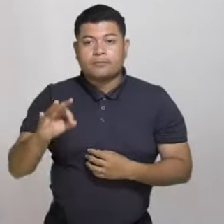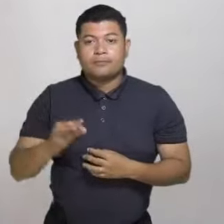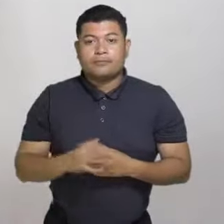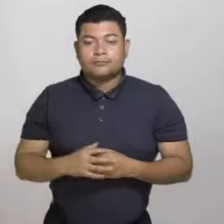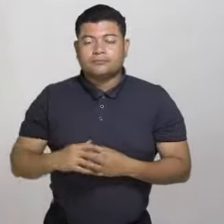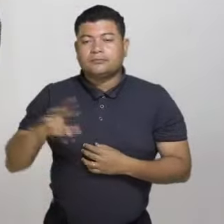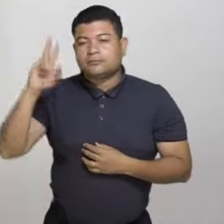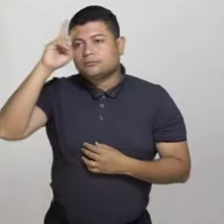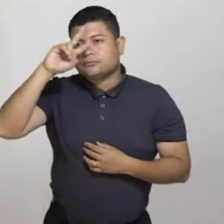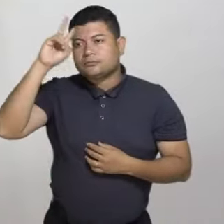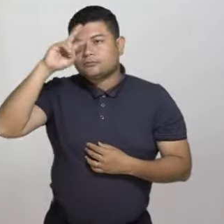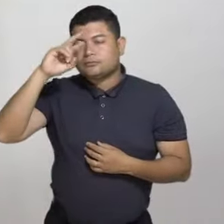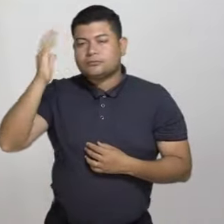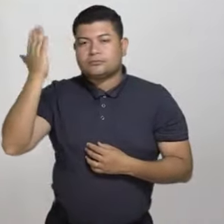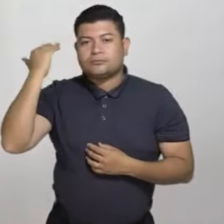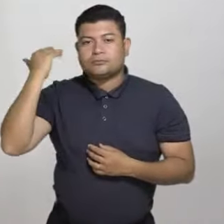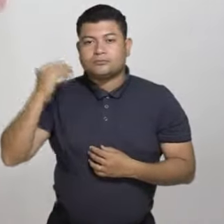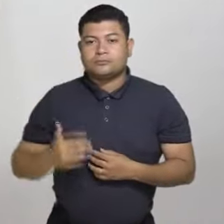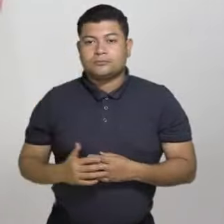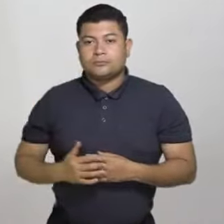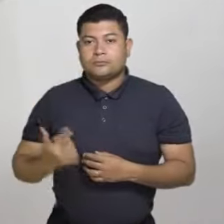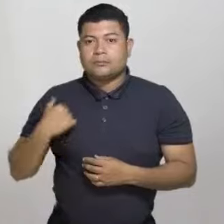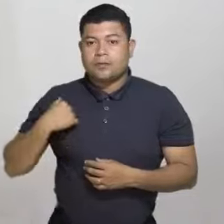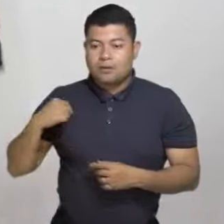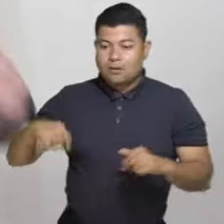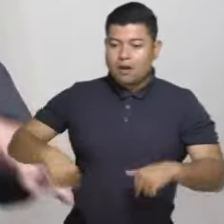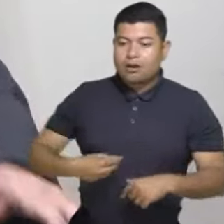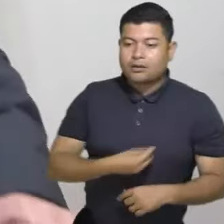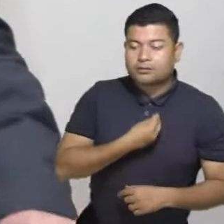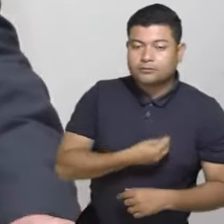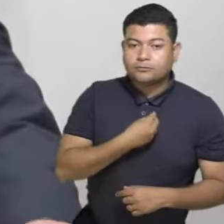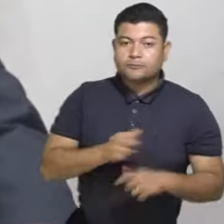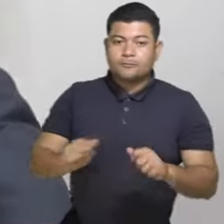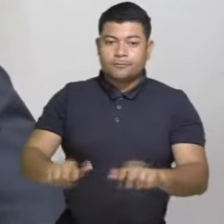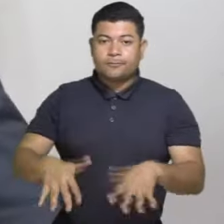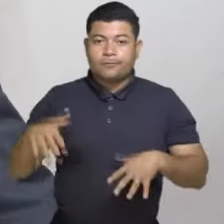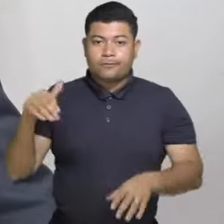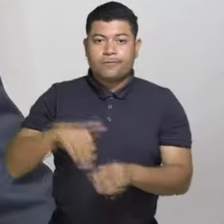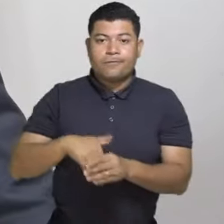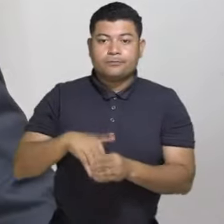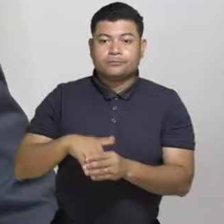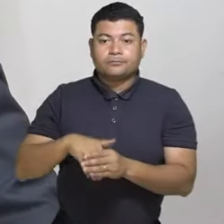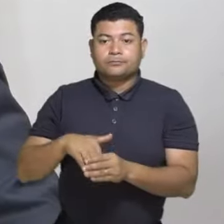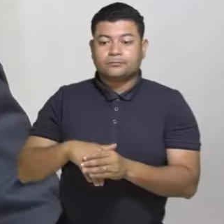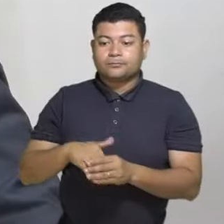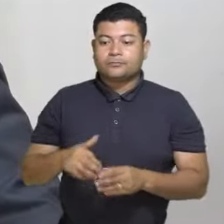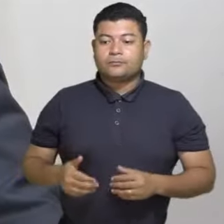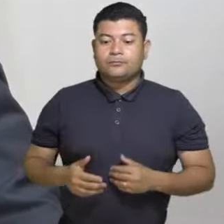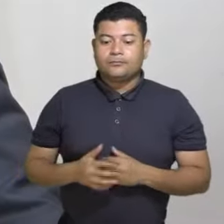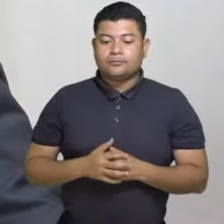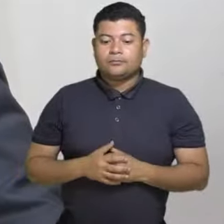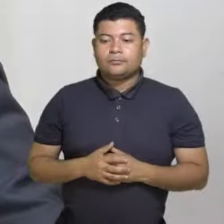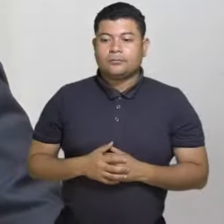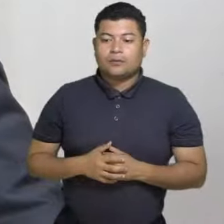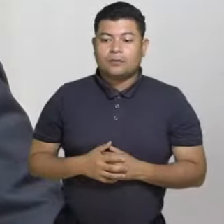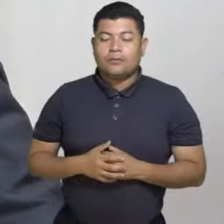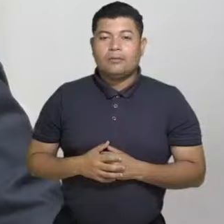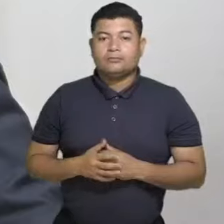lembro muito bem, eu estava aqui neste plenário, na votação da